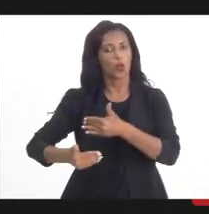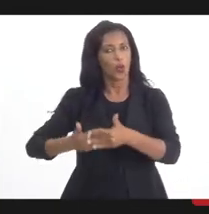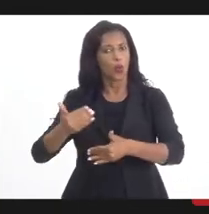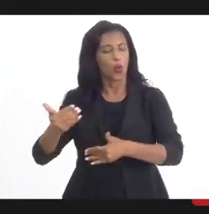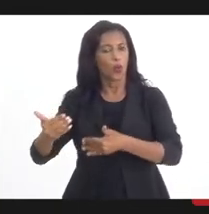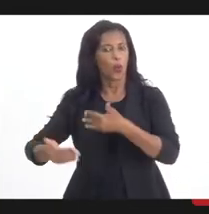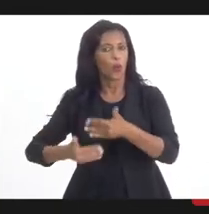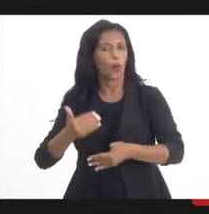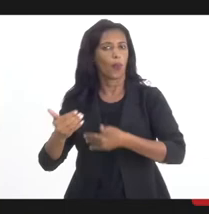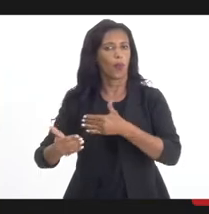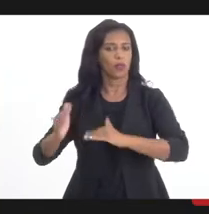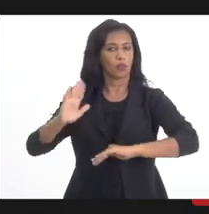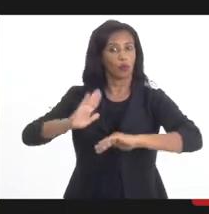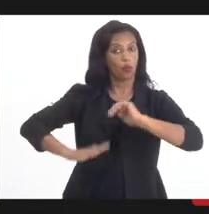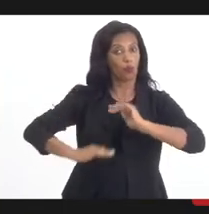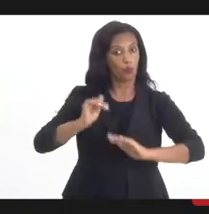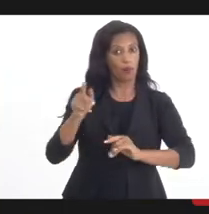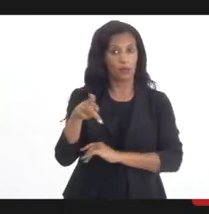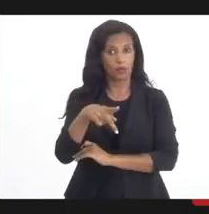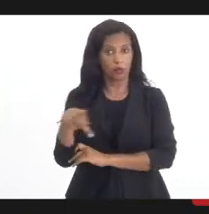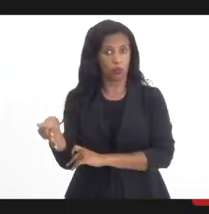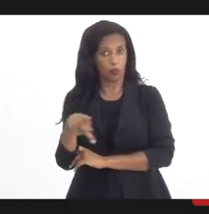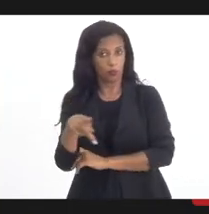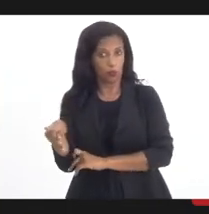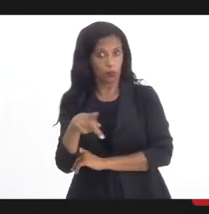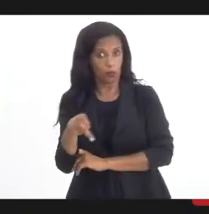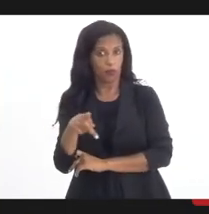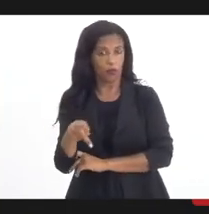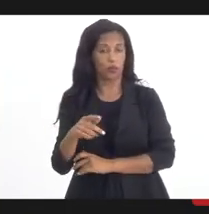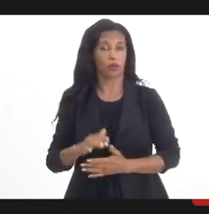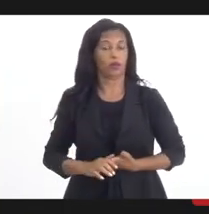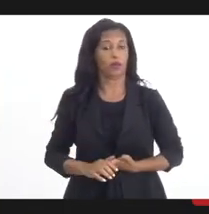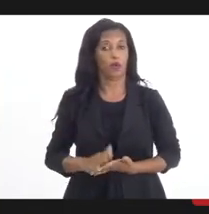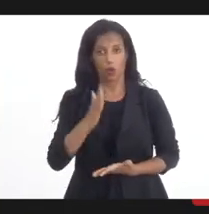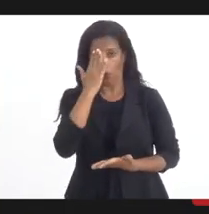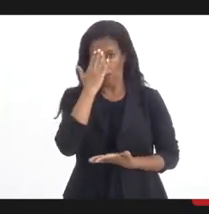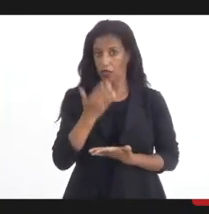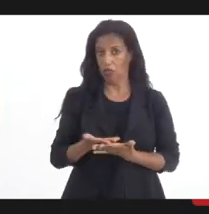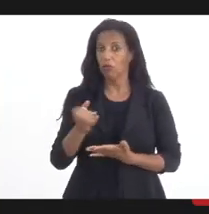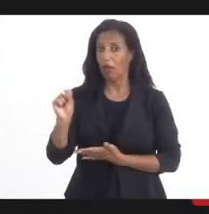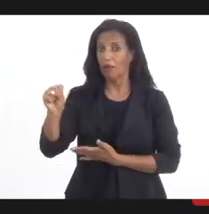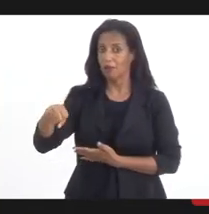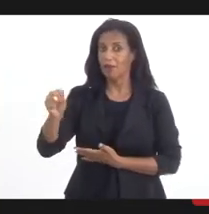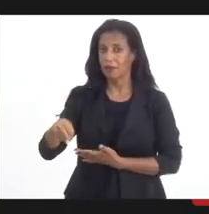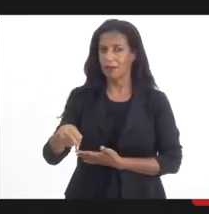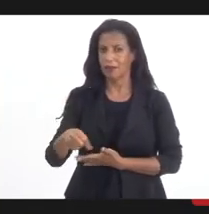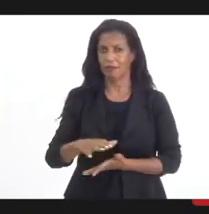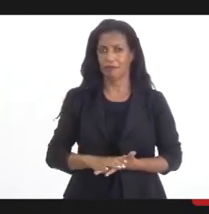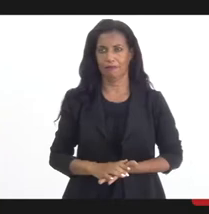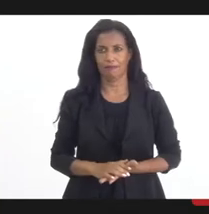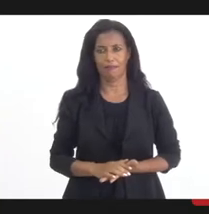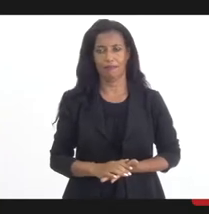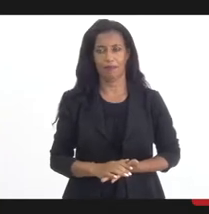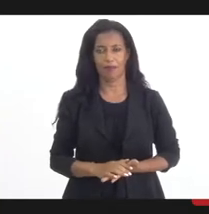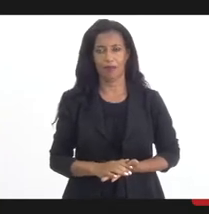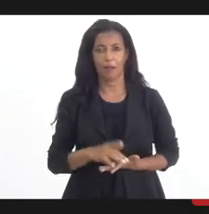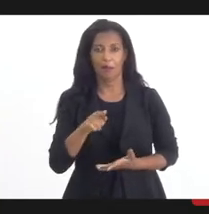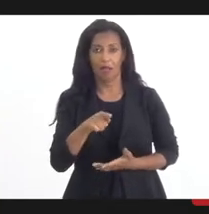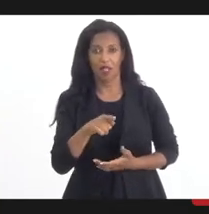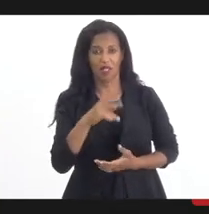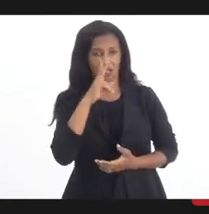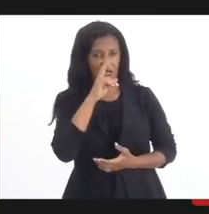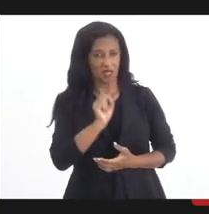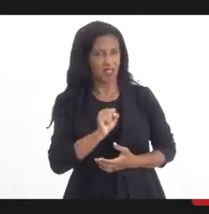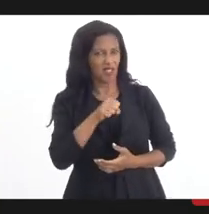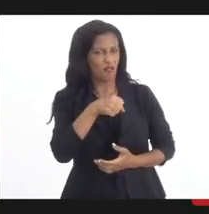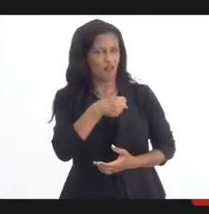formação dos professores, dar isonomia. Acredito nisso, mas não acredito que, sinceramente, que esse braço,